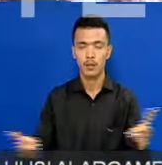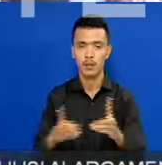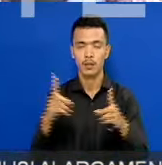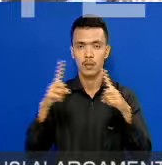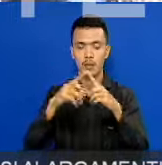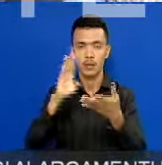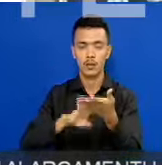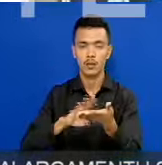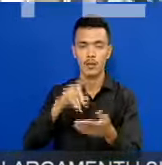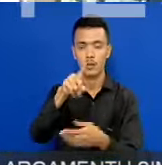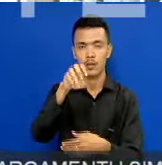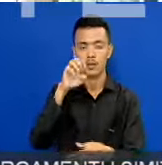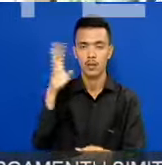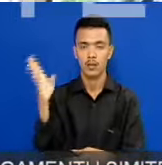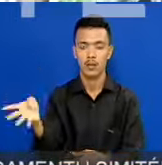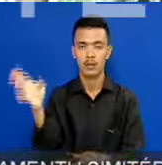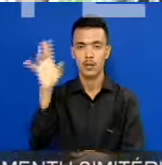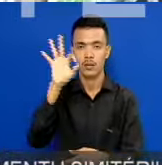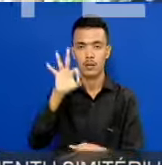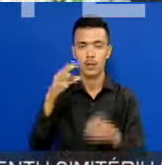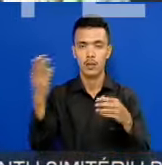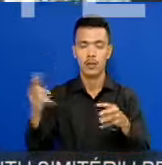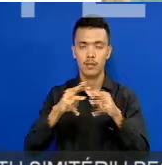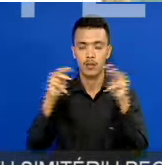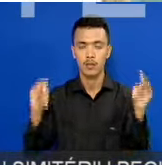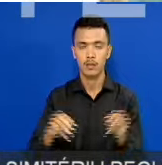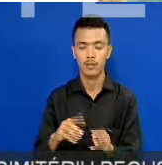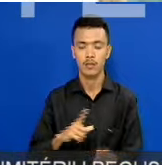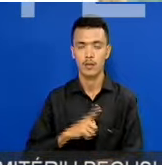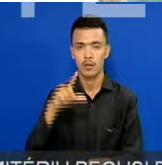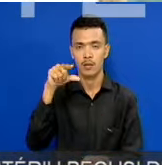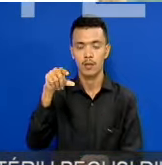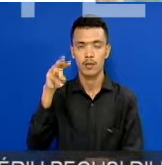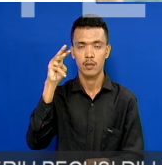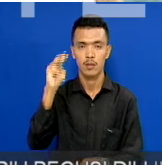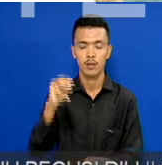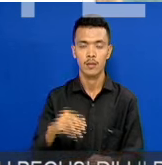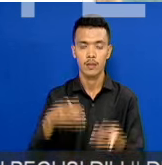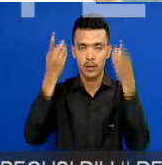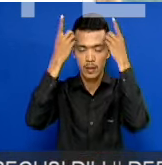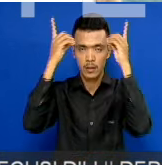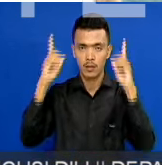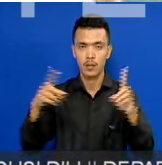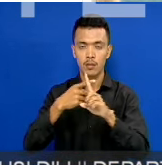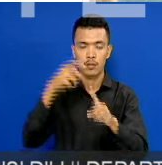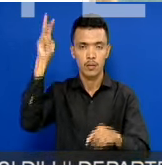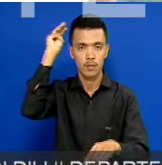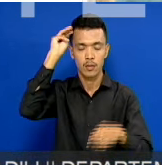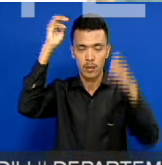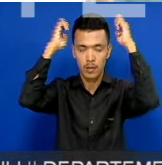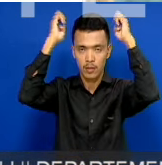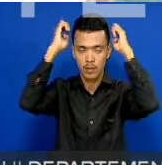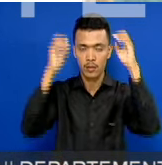Ida Hatnolo Recensia e a município Lauten. Circular nabe asau si Ministério da Educação pa ano escolar 2024 inian kona